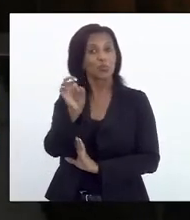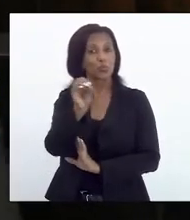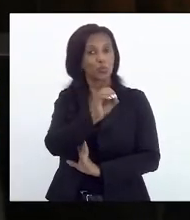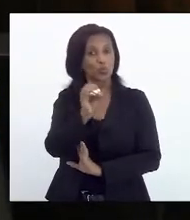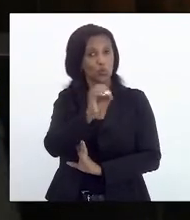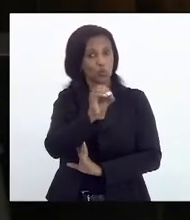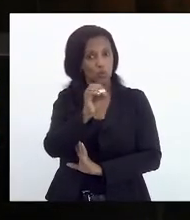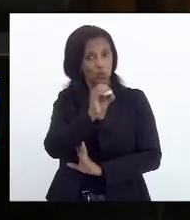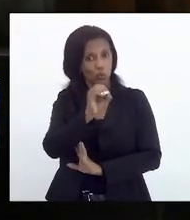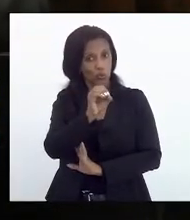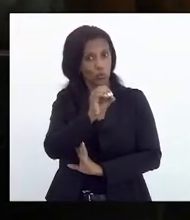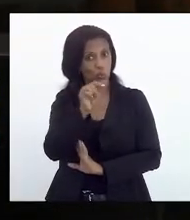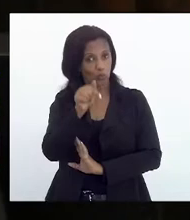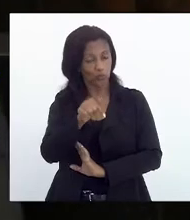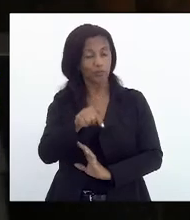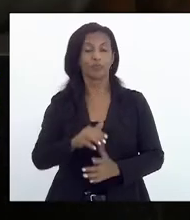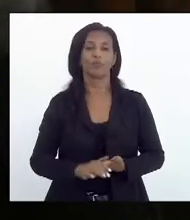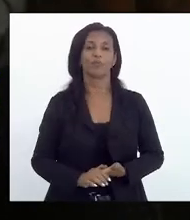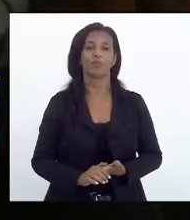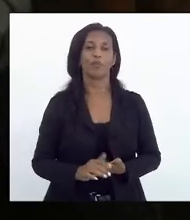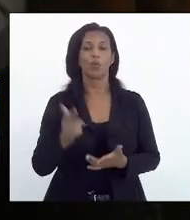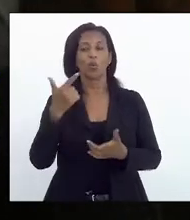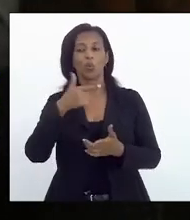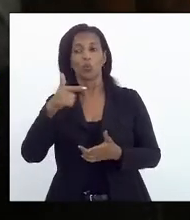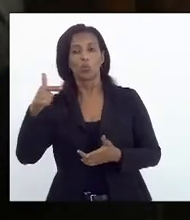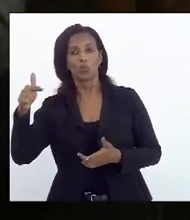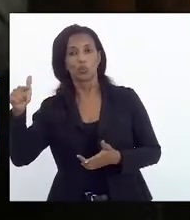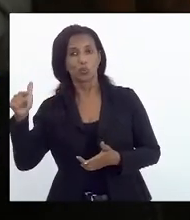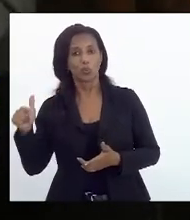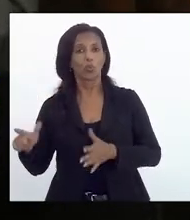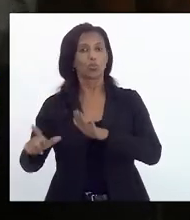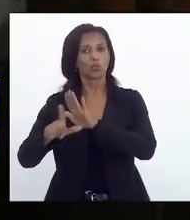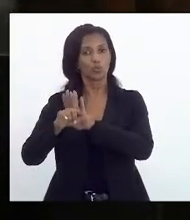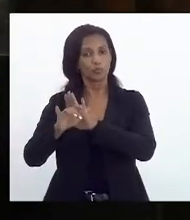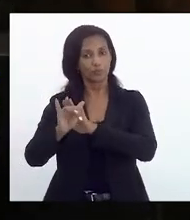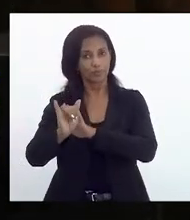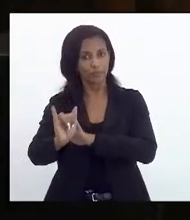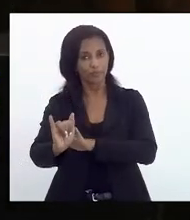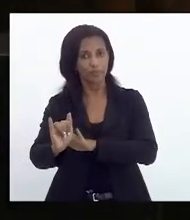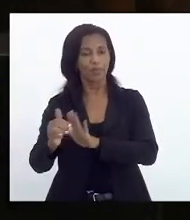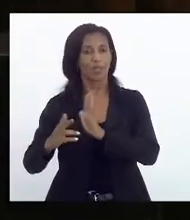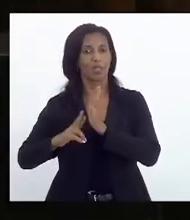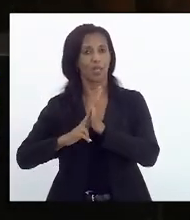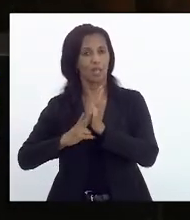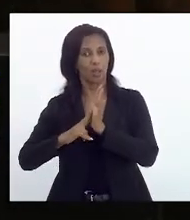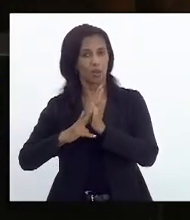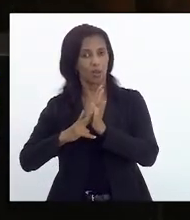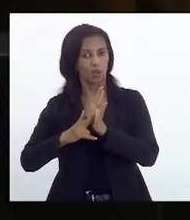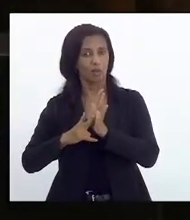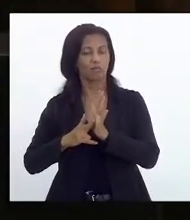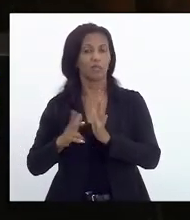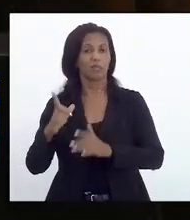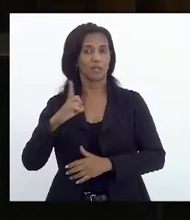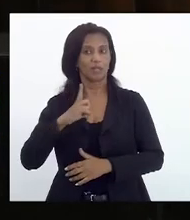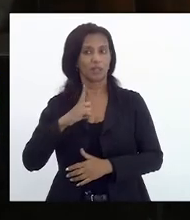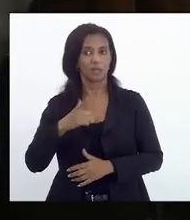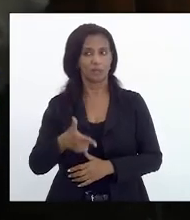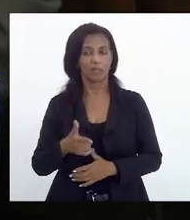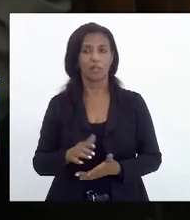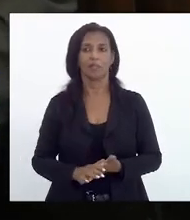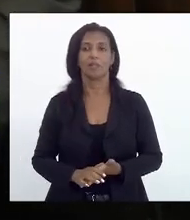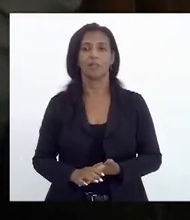Outubro revogando para estes os demais dispositivos legais e regulamentares que dispõe